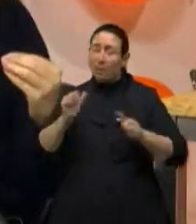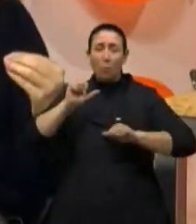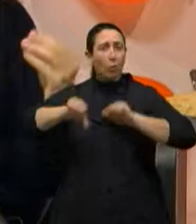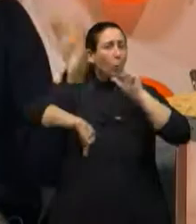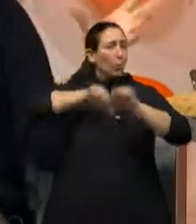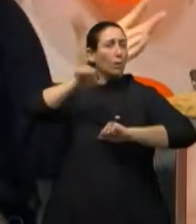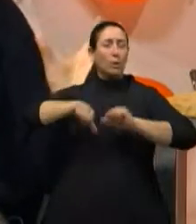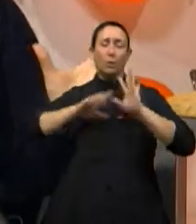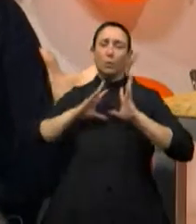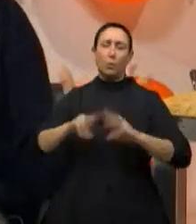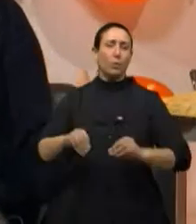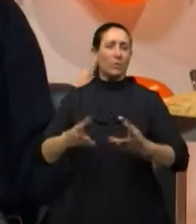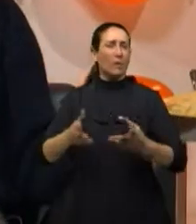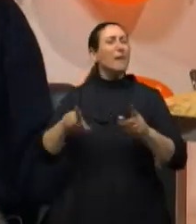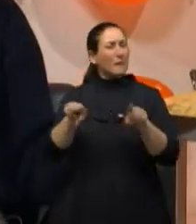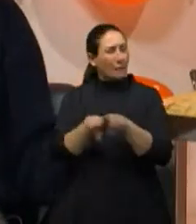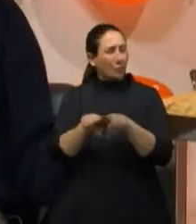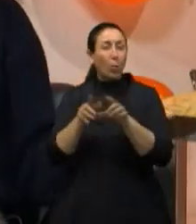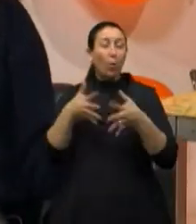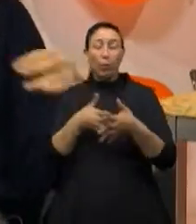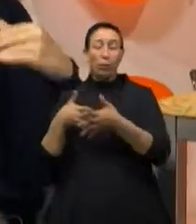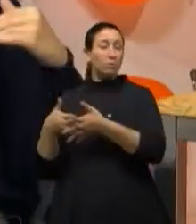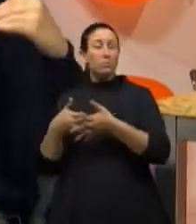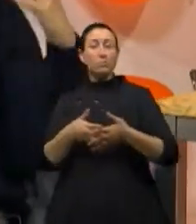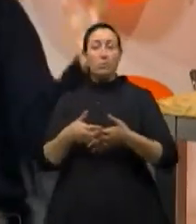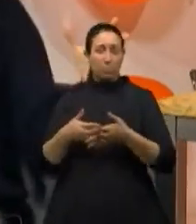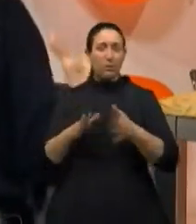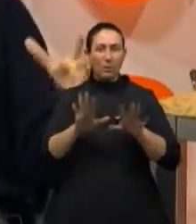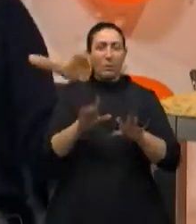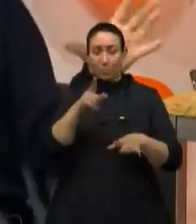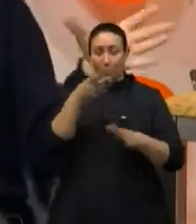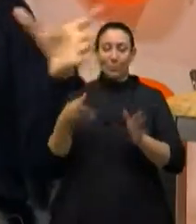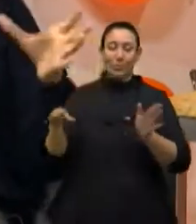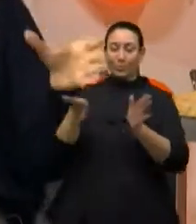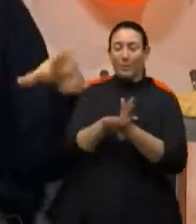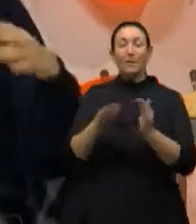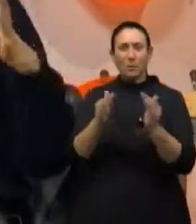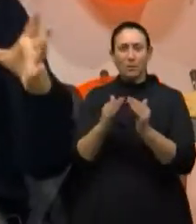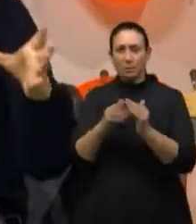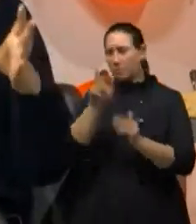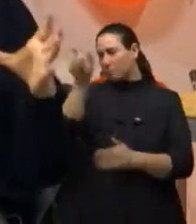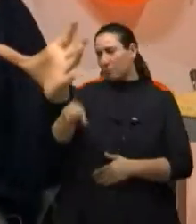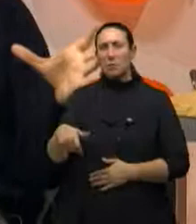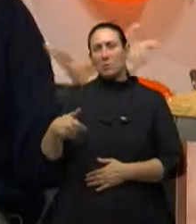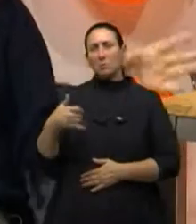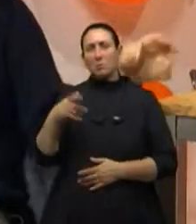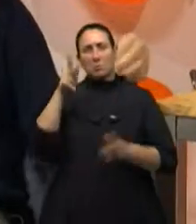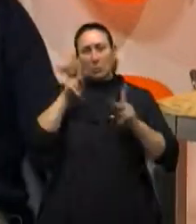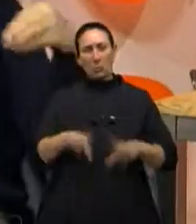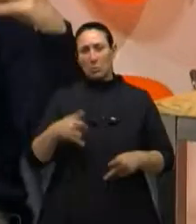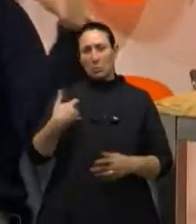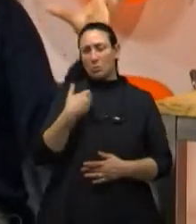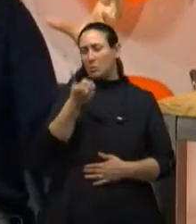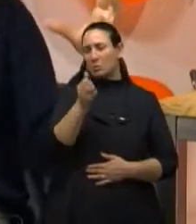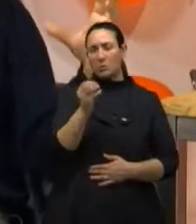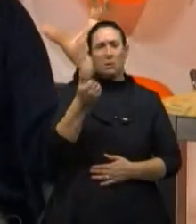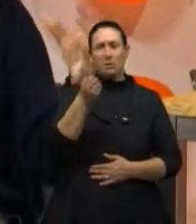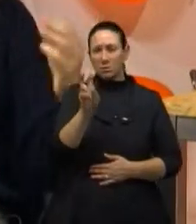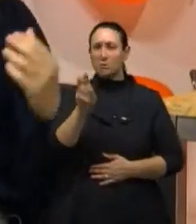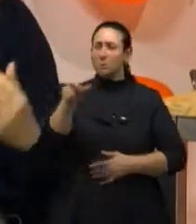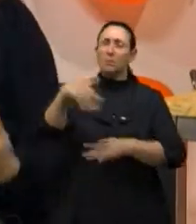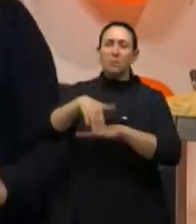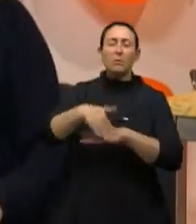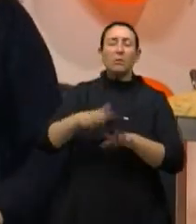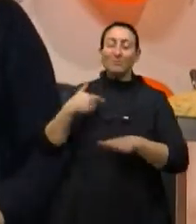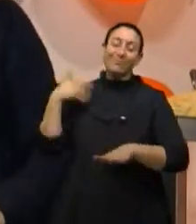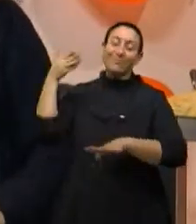tudo tudo além das confusões em casa as tu chega em casa ainda a pessoa 60 65 anos que tá trabalhando que tá na rua